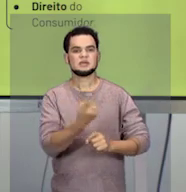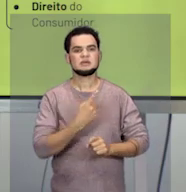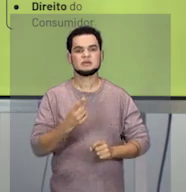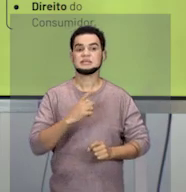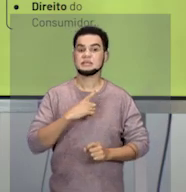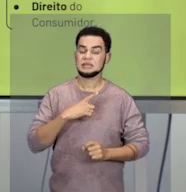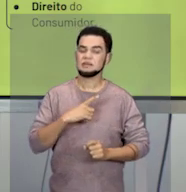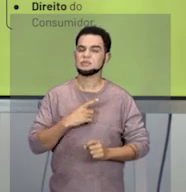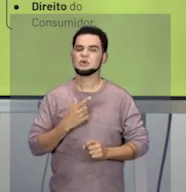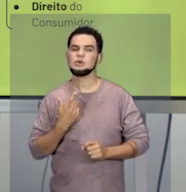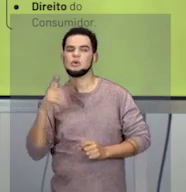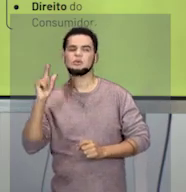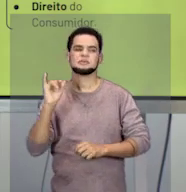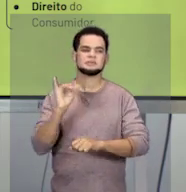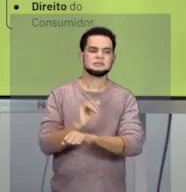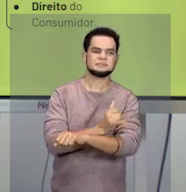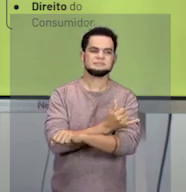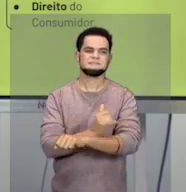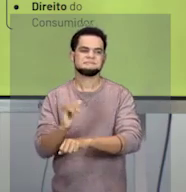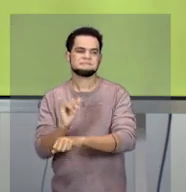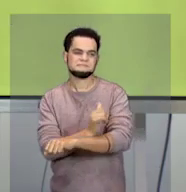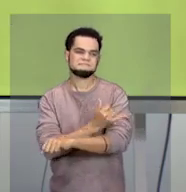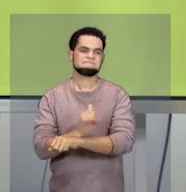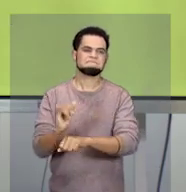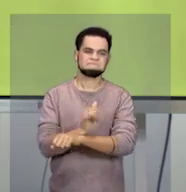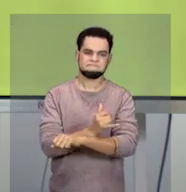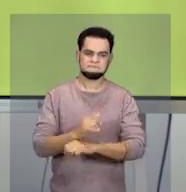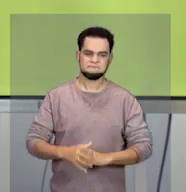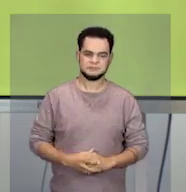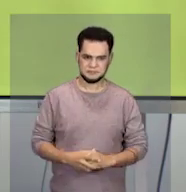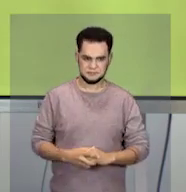gente exerça a nossa cidadania.